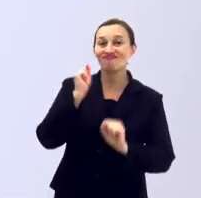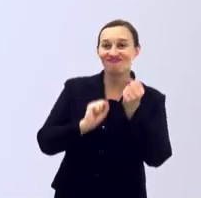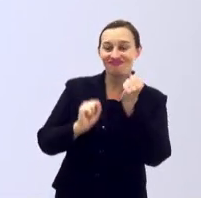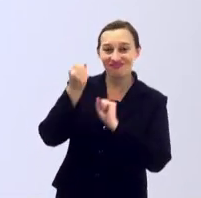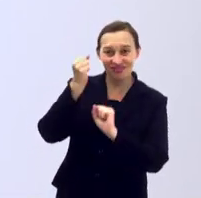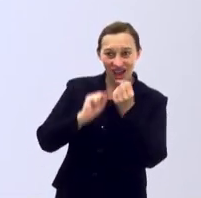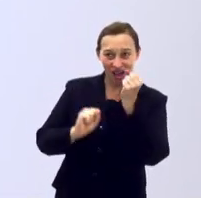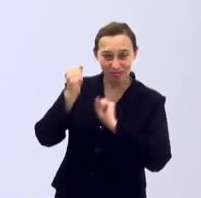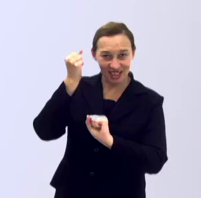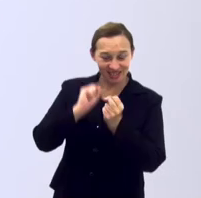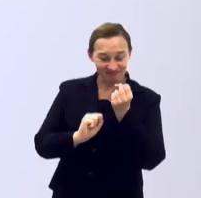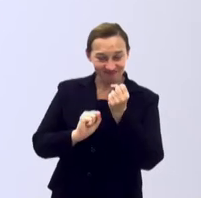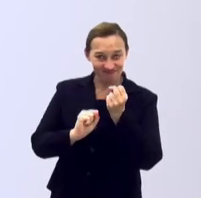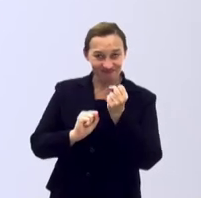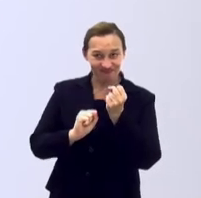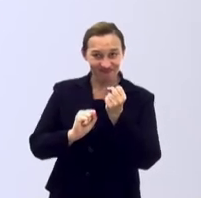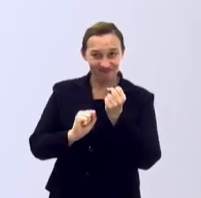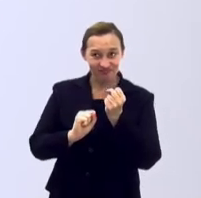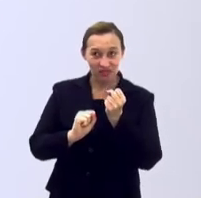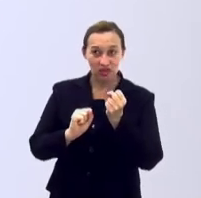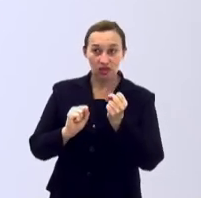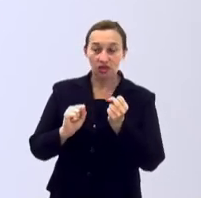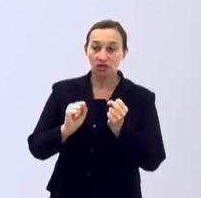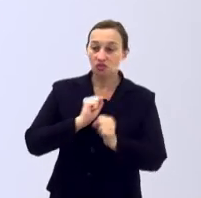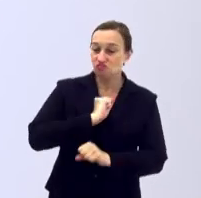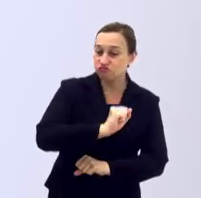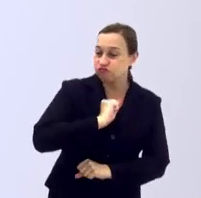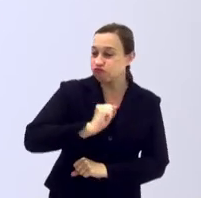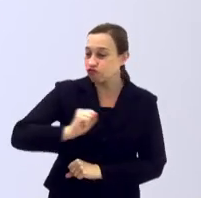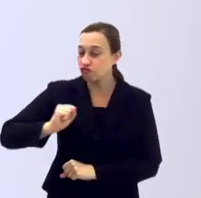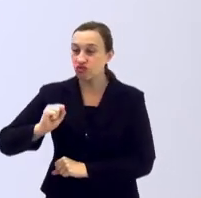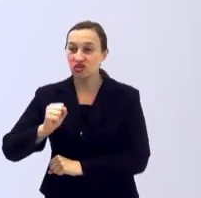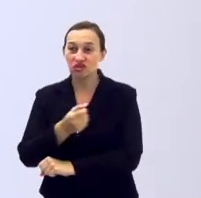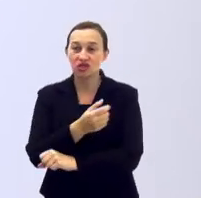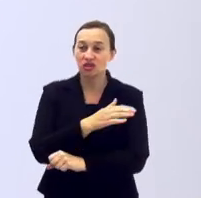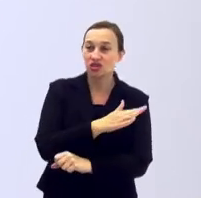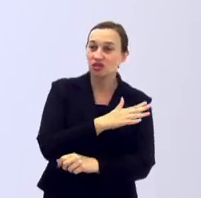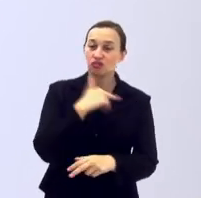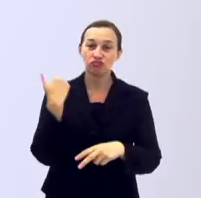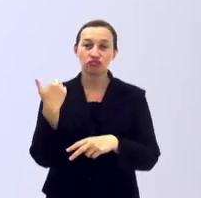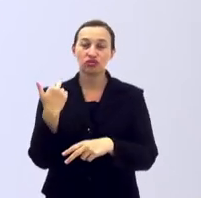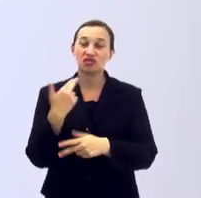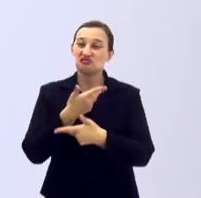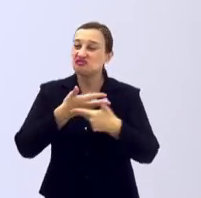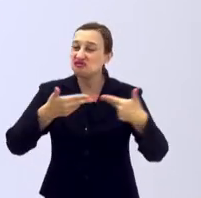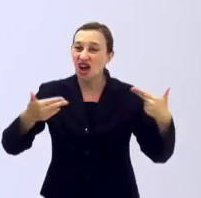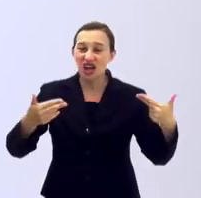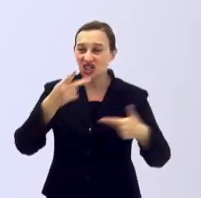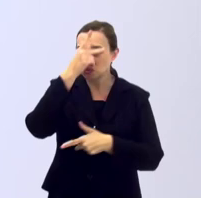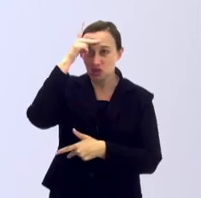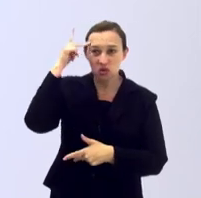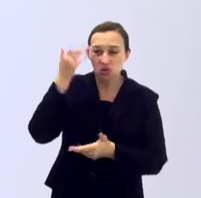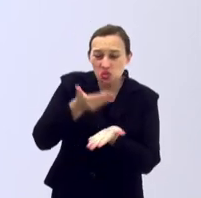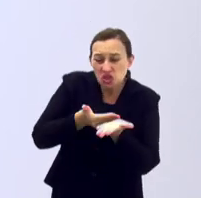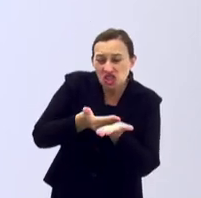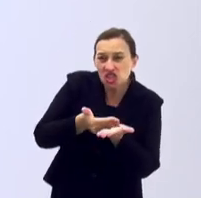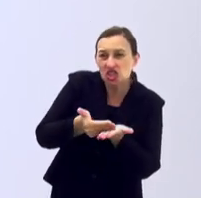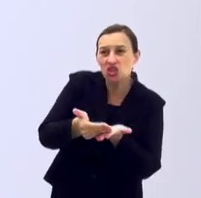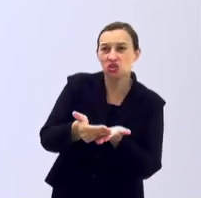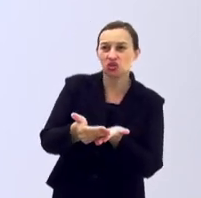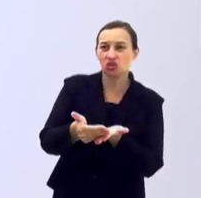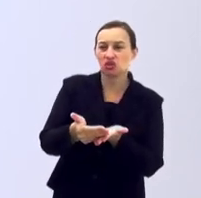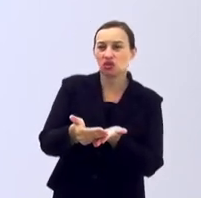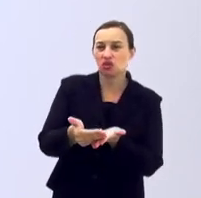fábrica, caráter industrial de assassinato em massa, que vai desde o